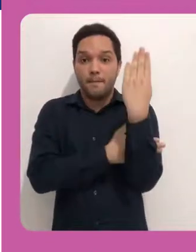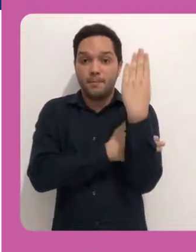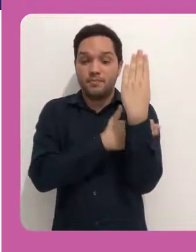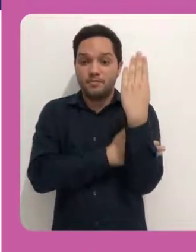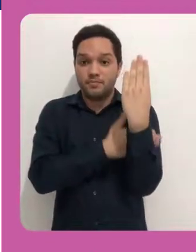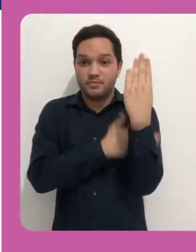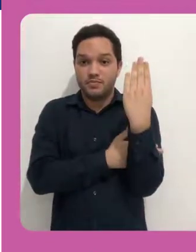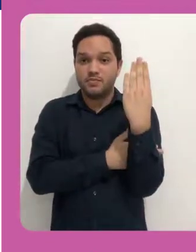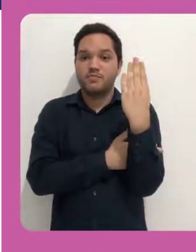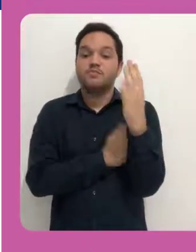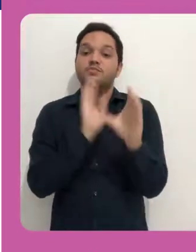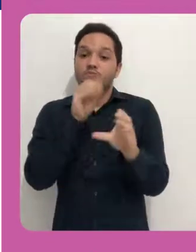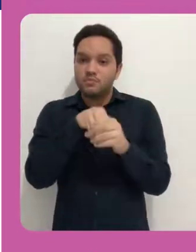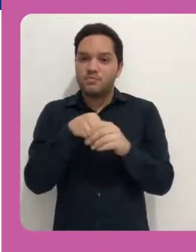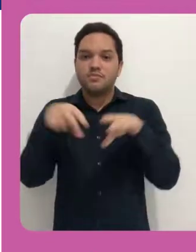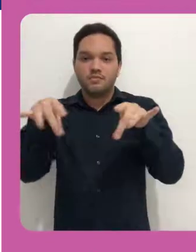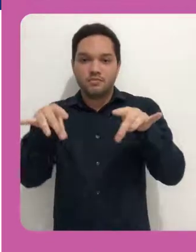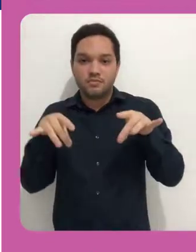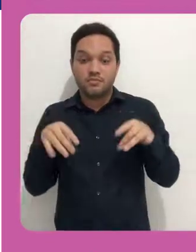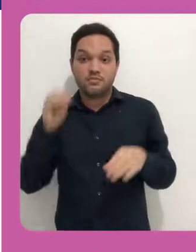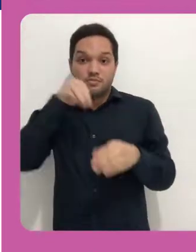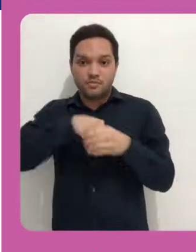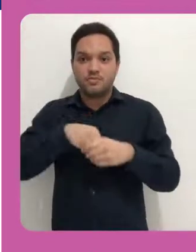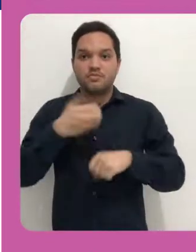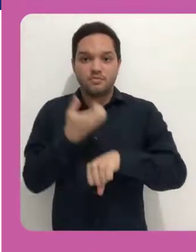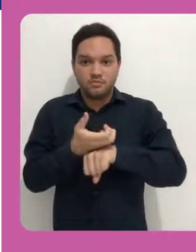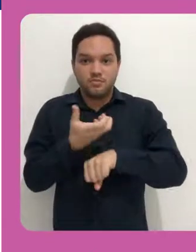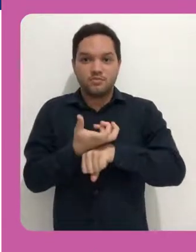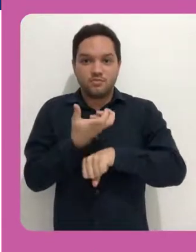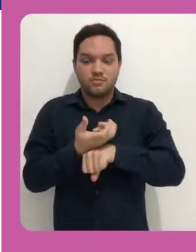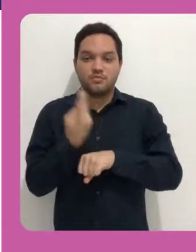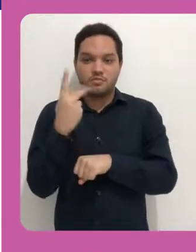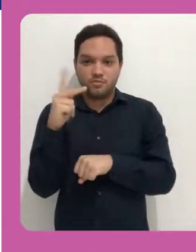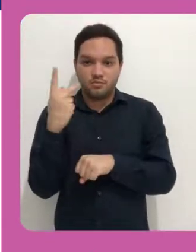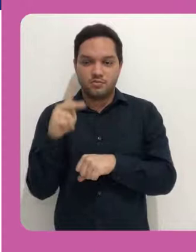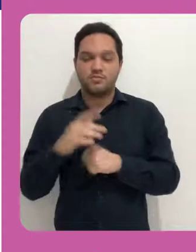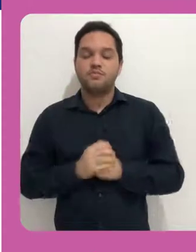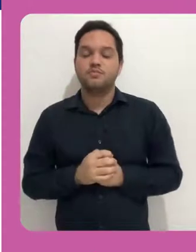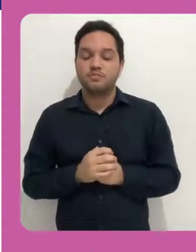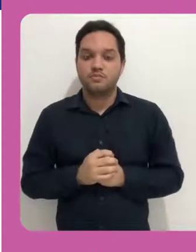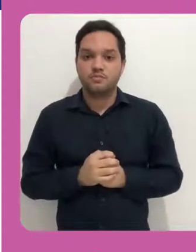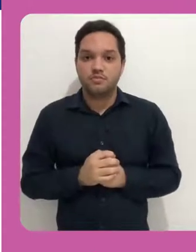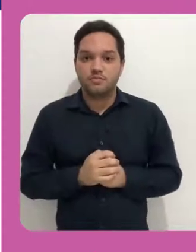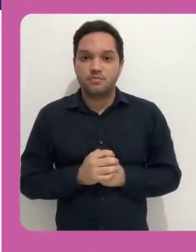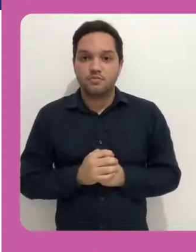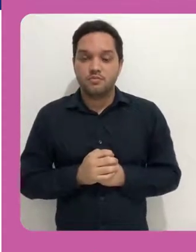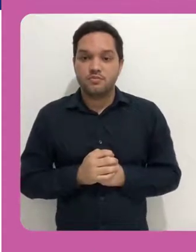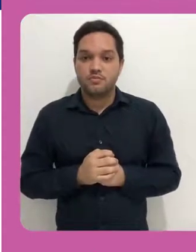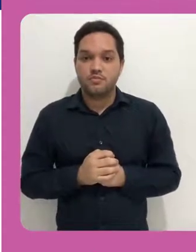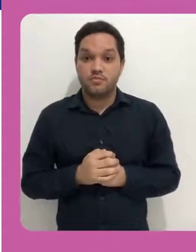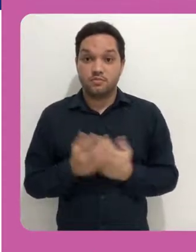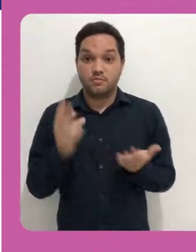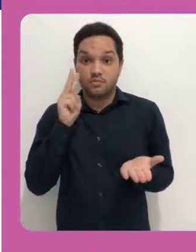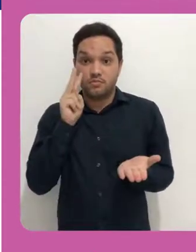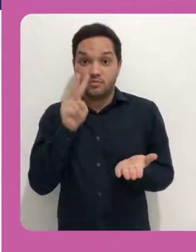aqui no ambiente que eu criei para fazer a edição e inclusão desse recurso.